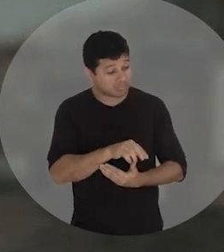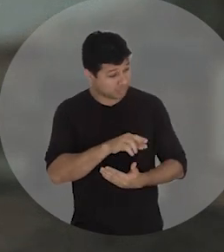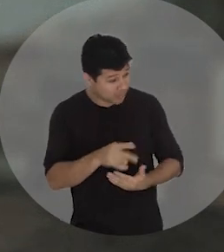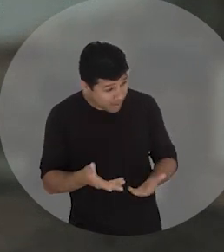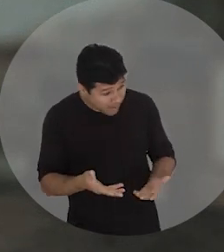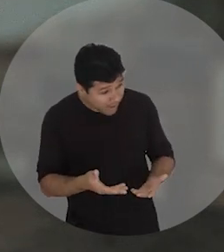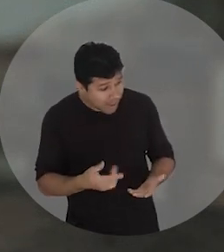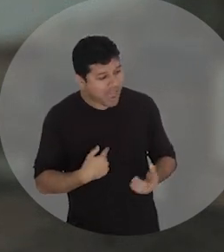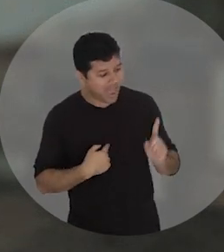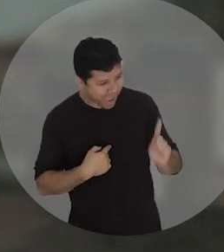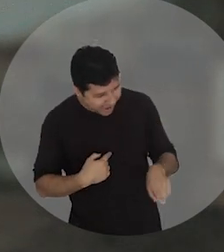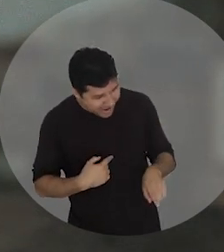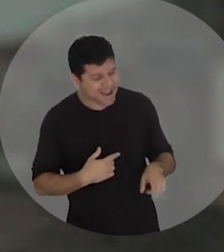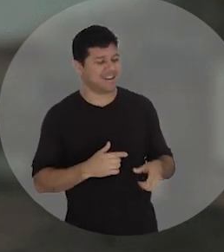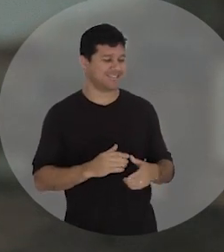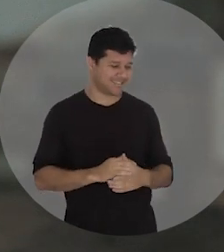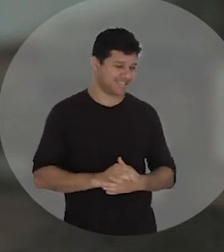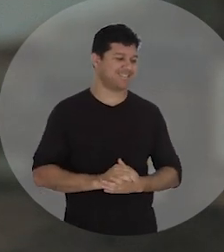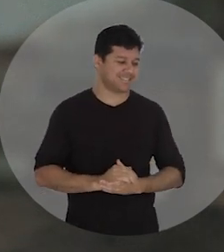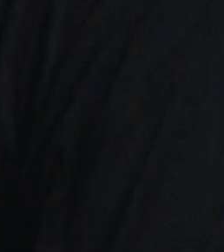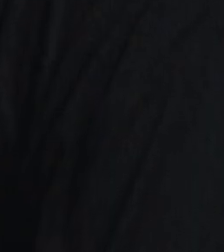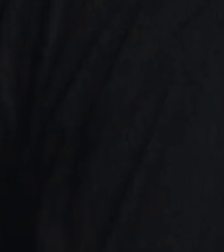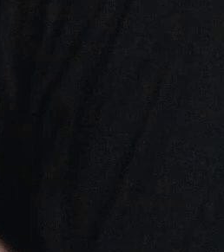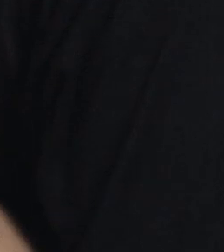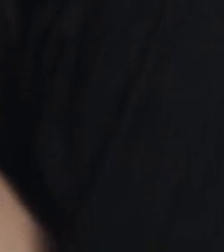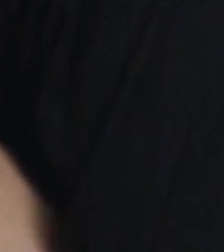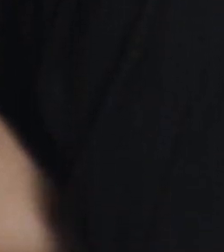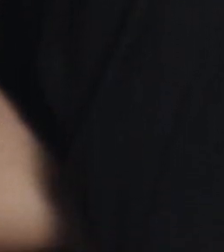Não é, filha? É! É! Música